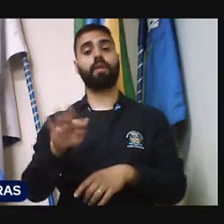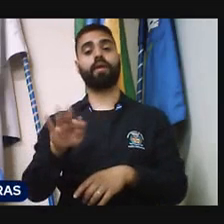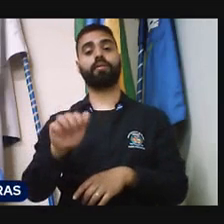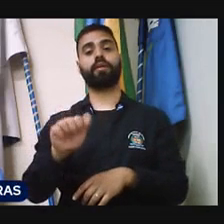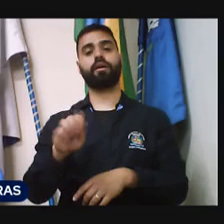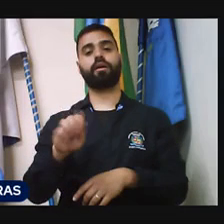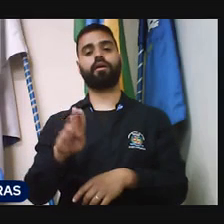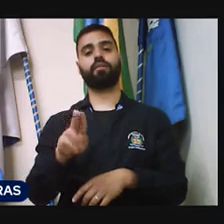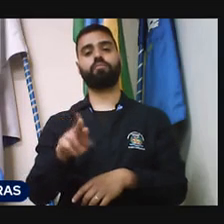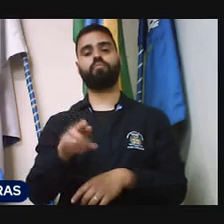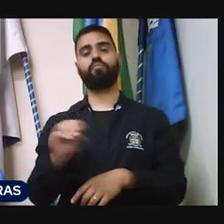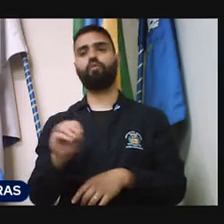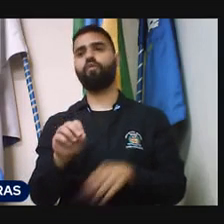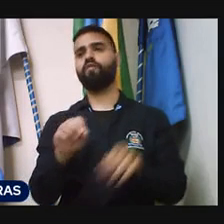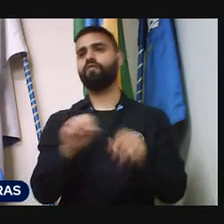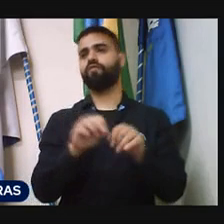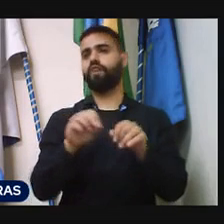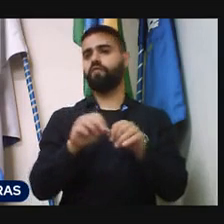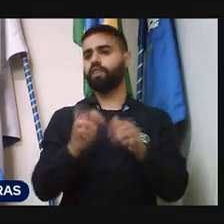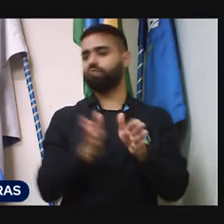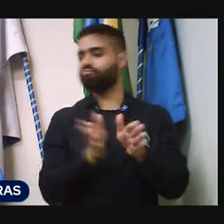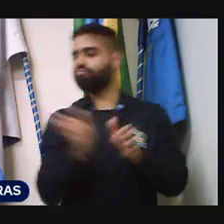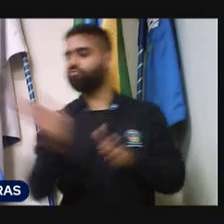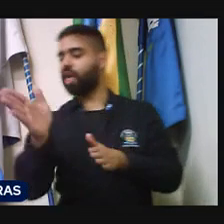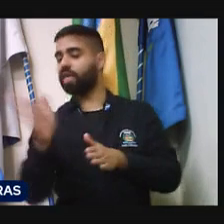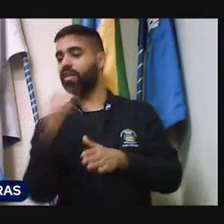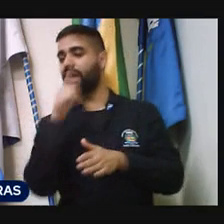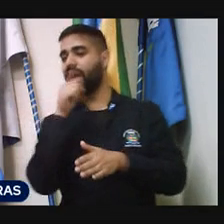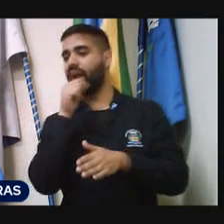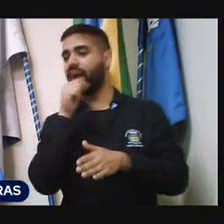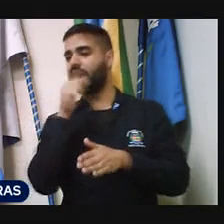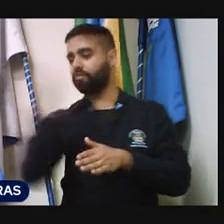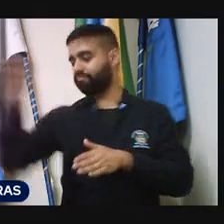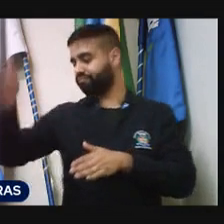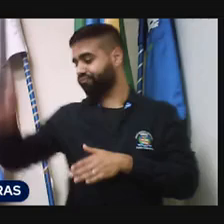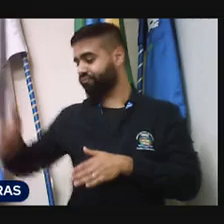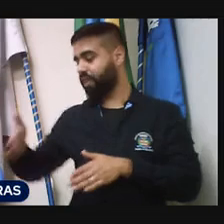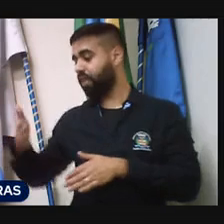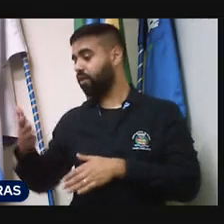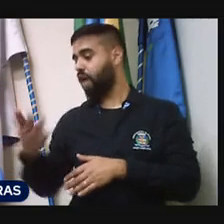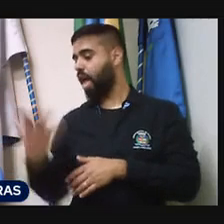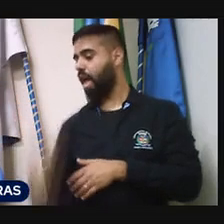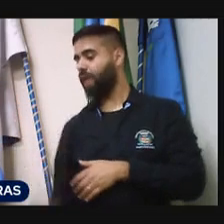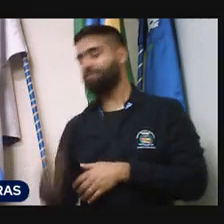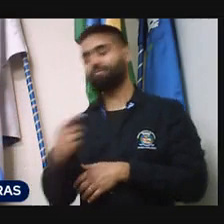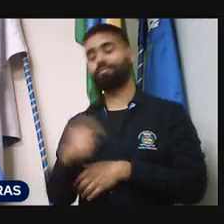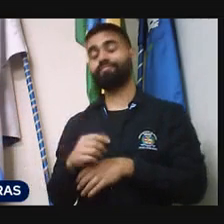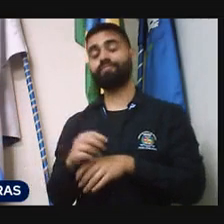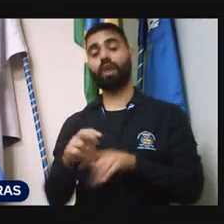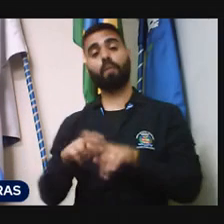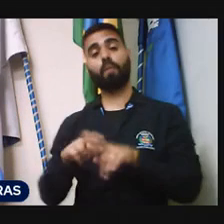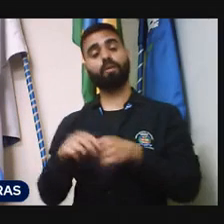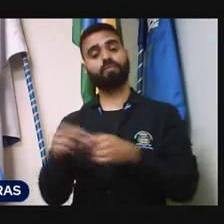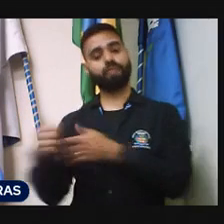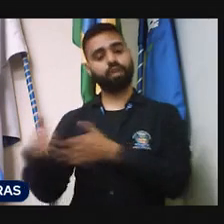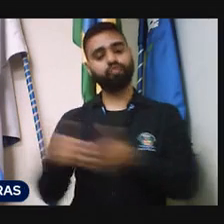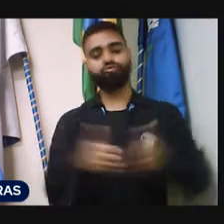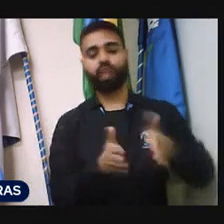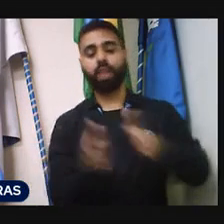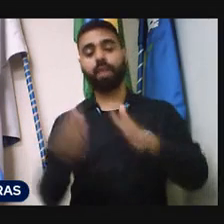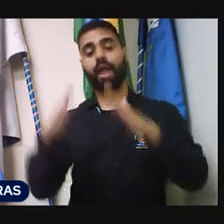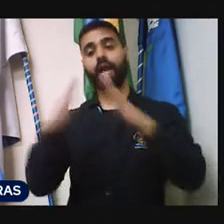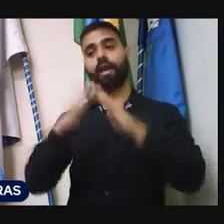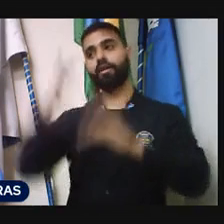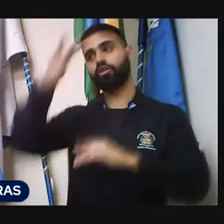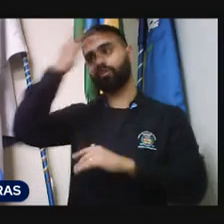Leca o mesmo foi construída em diagonal então toda a água desce pelo Canto da rua e não é captada ser então direcionado para casa de uma